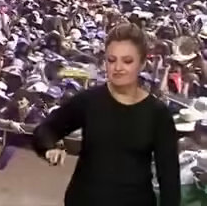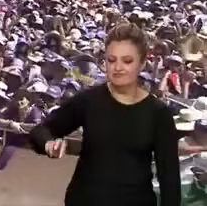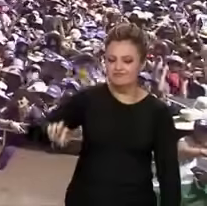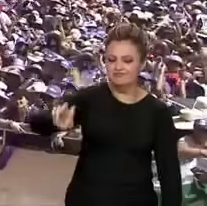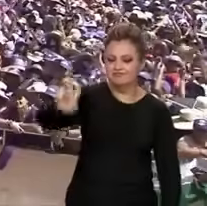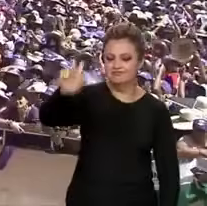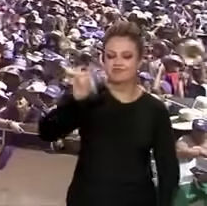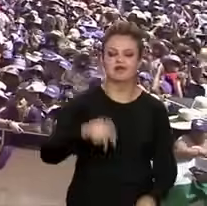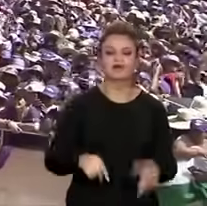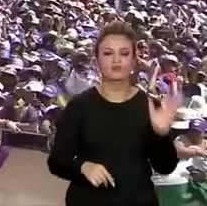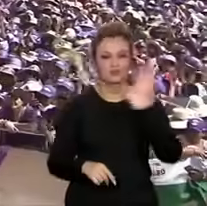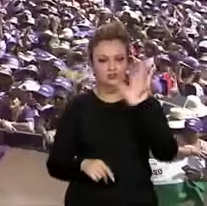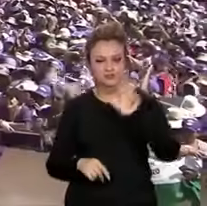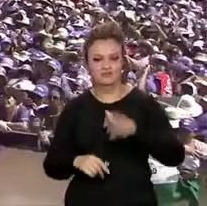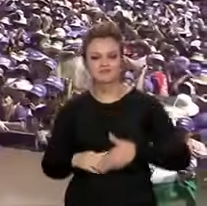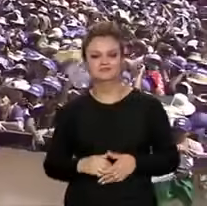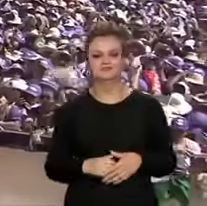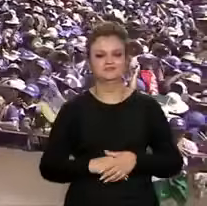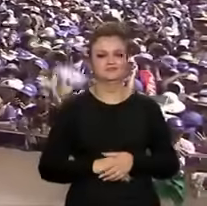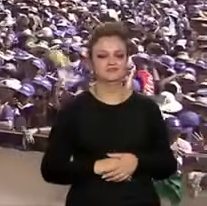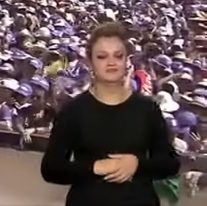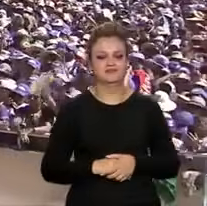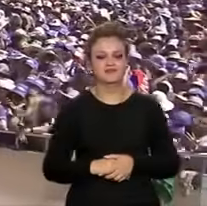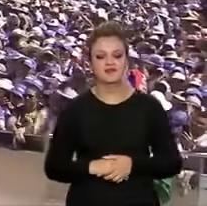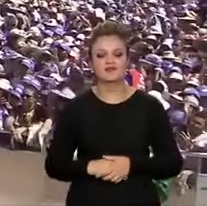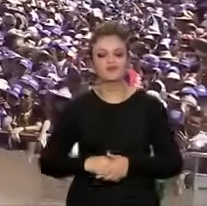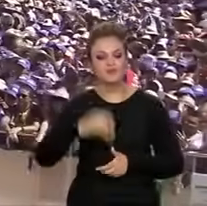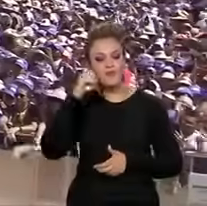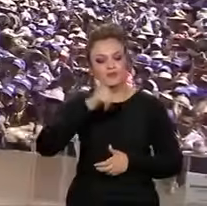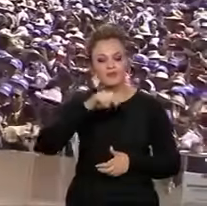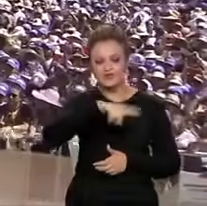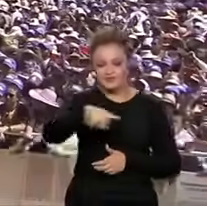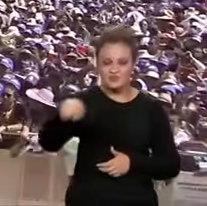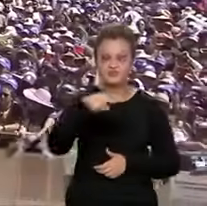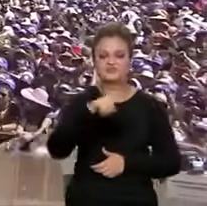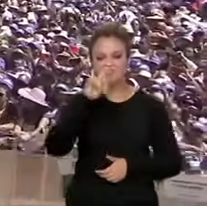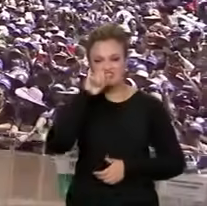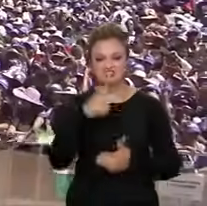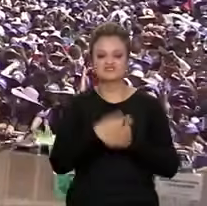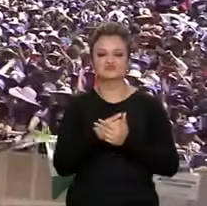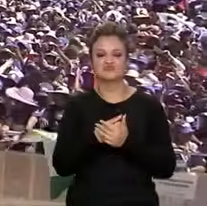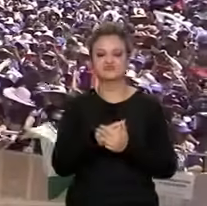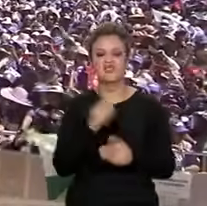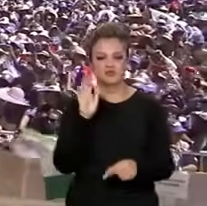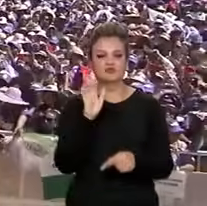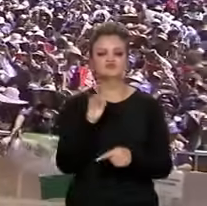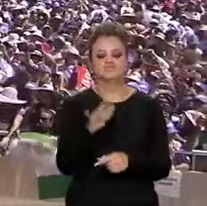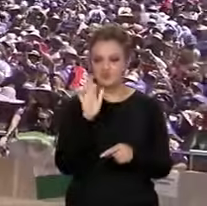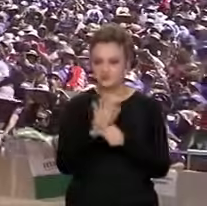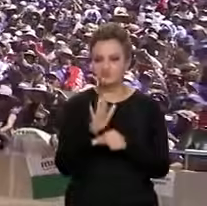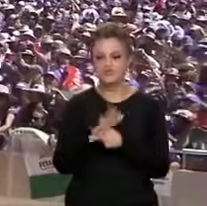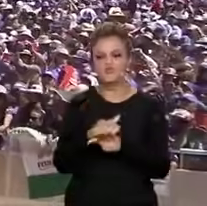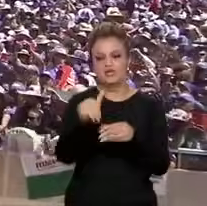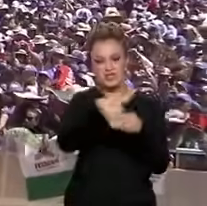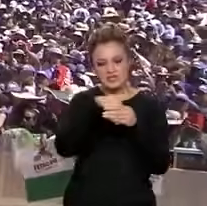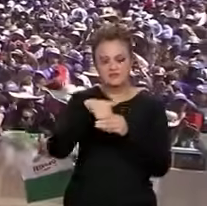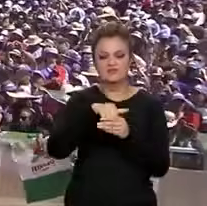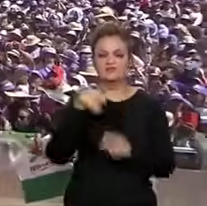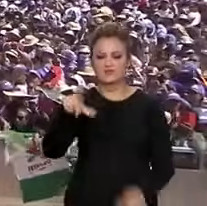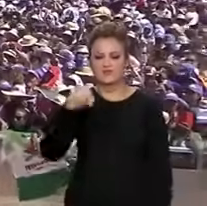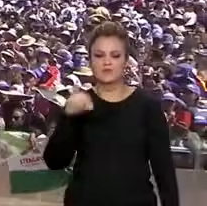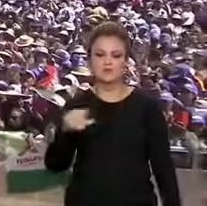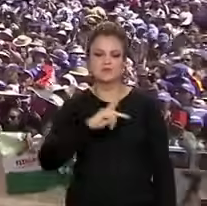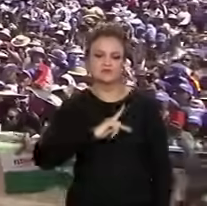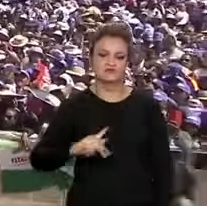com o presidente Lula as mulheres foram decisivas para um novo